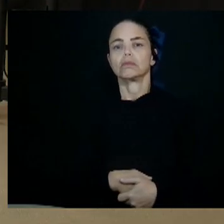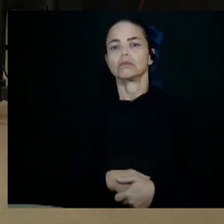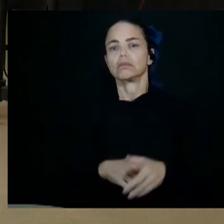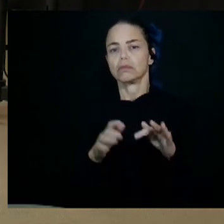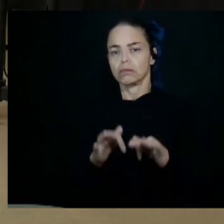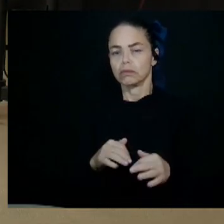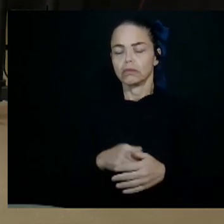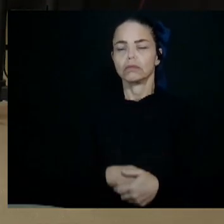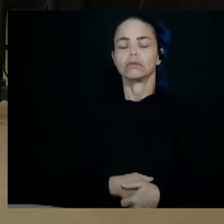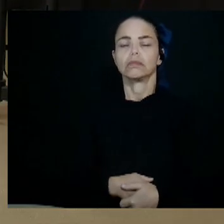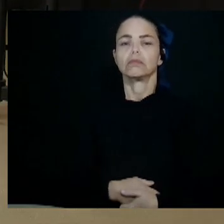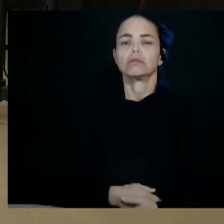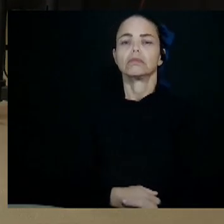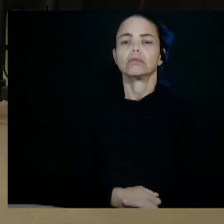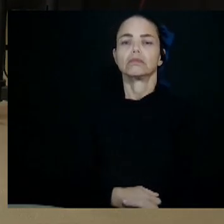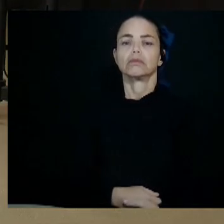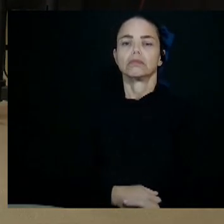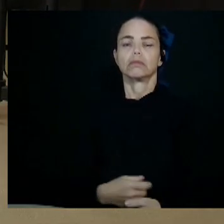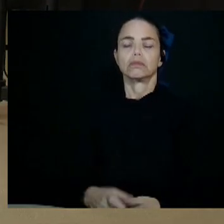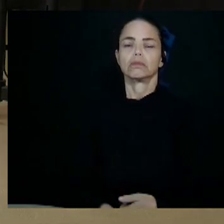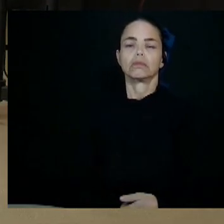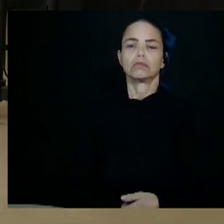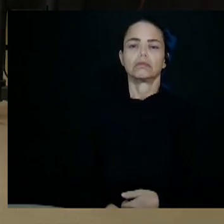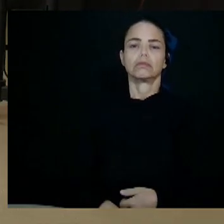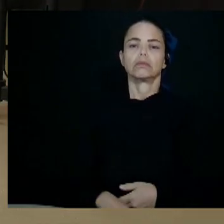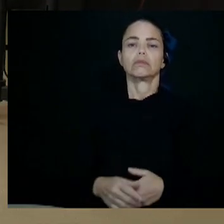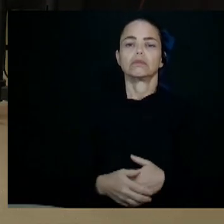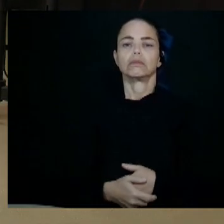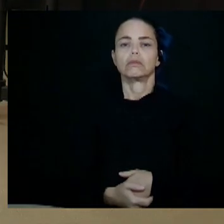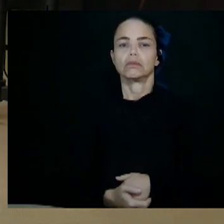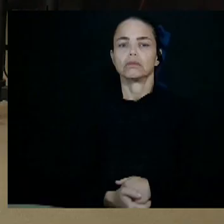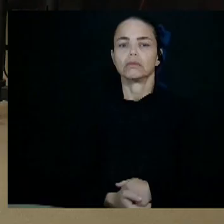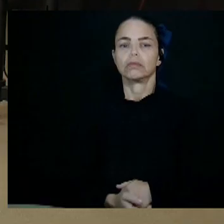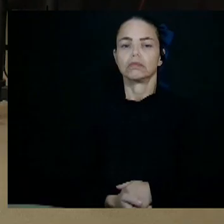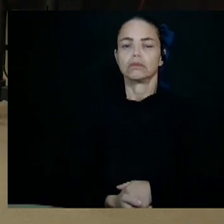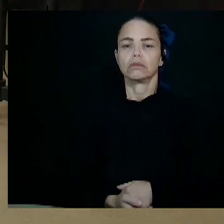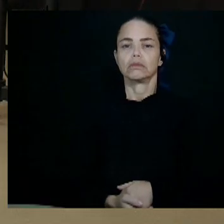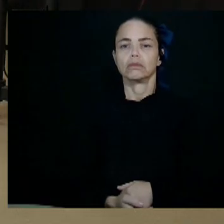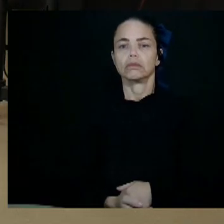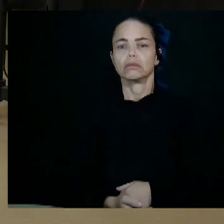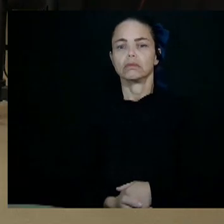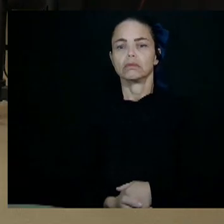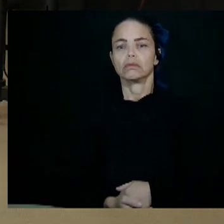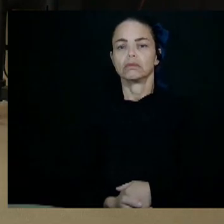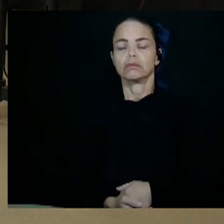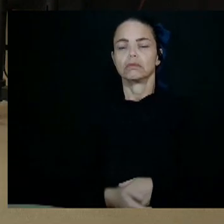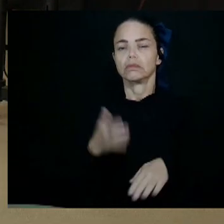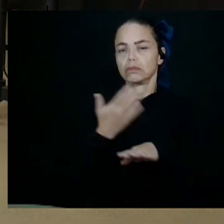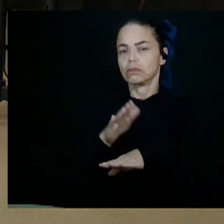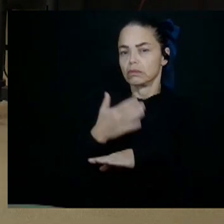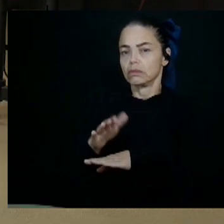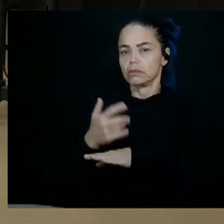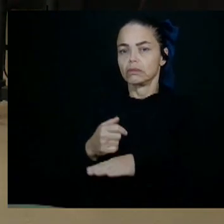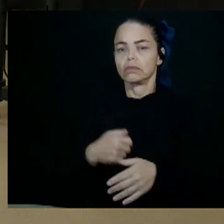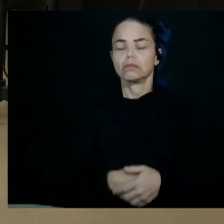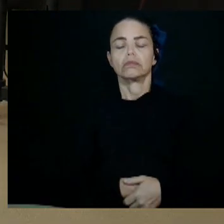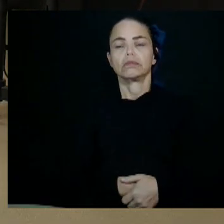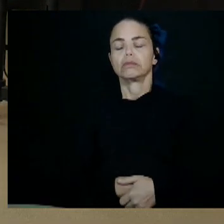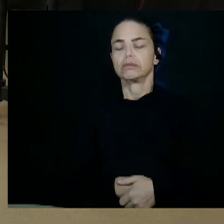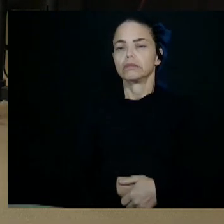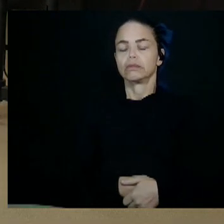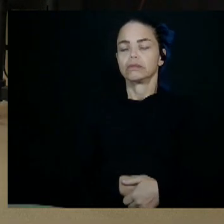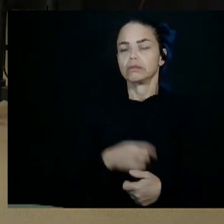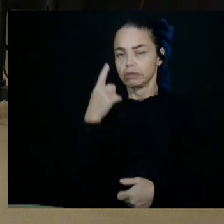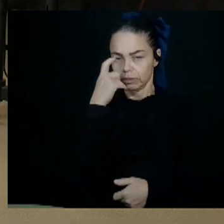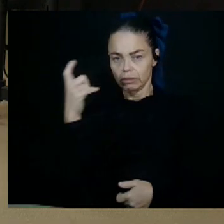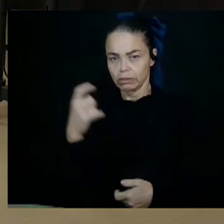encerra. Pode ser, produção? Então vamos lá, rapidinho, coloca mais uma na tela, por favor. O pessoal está participando, a pessoa se interessa sobre